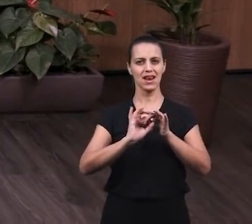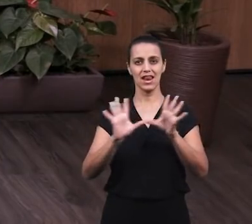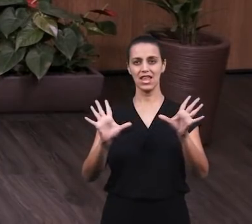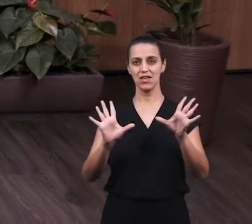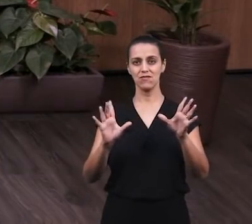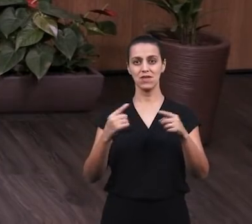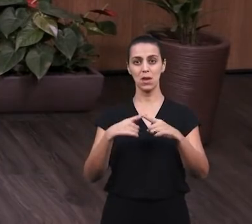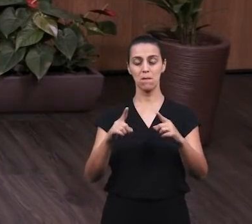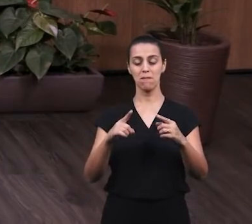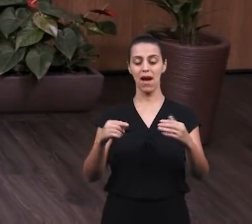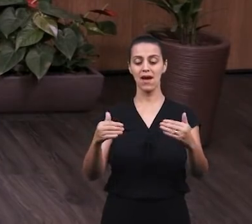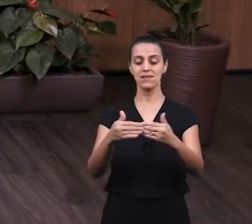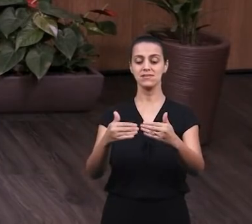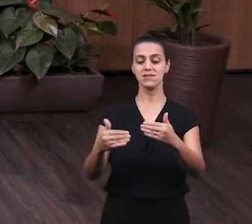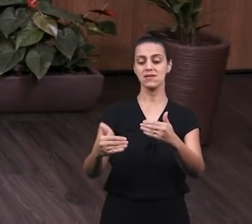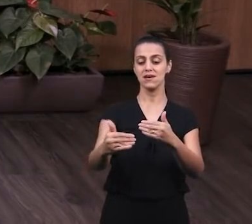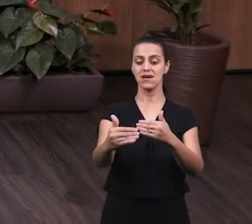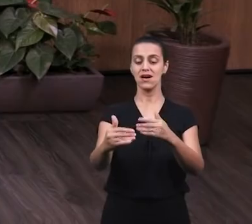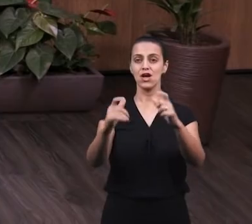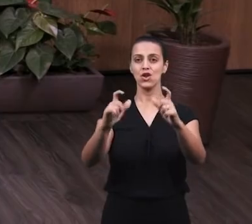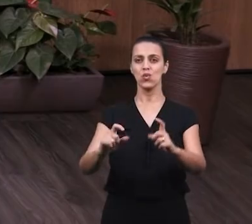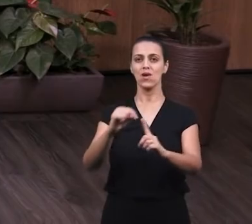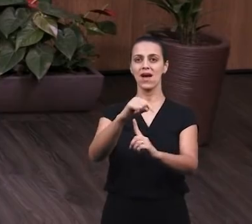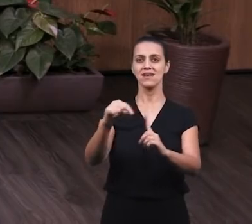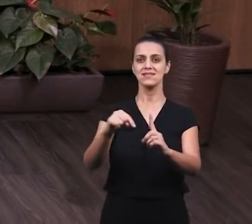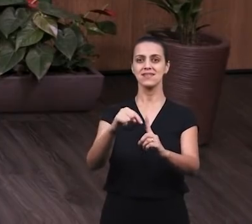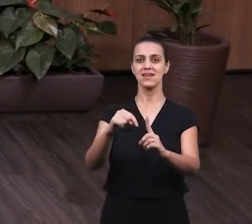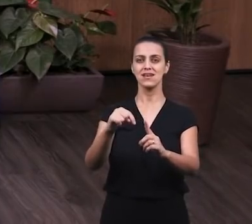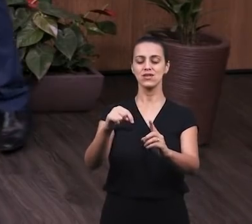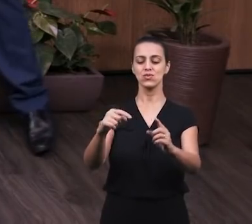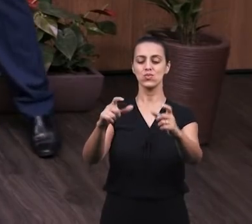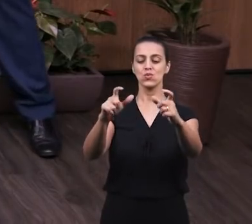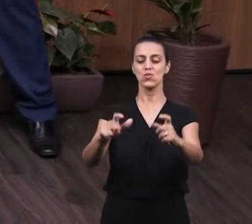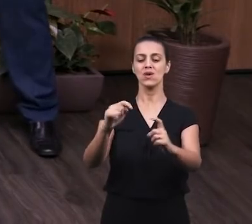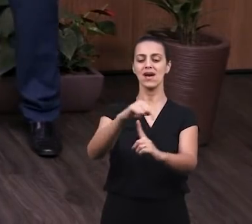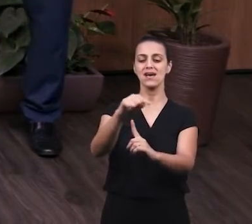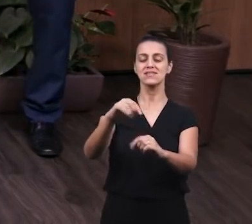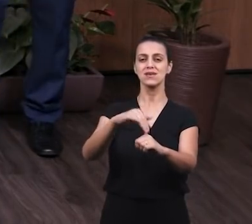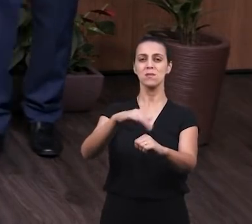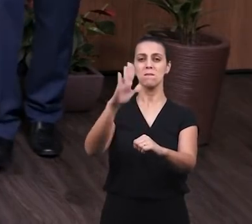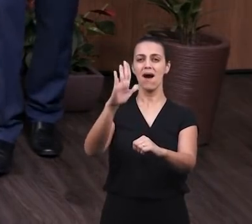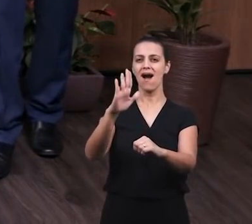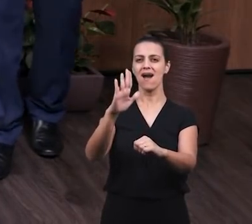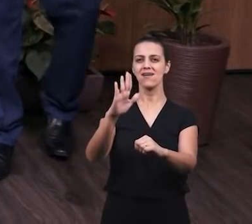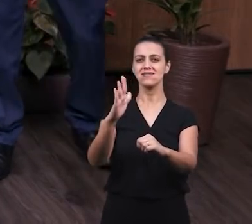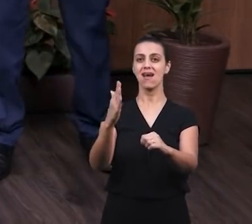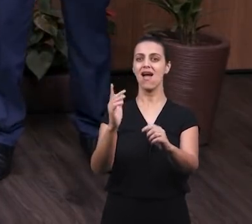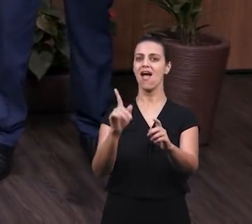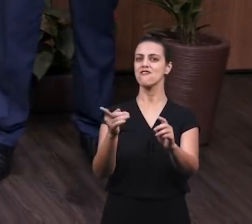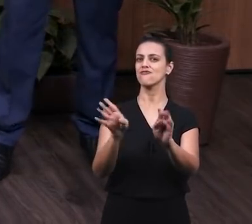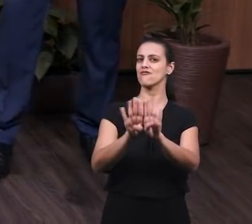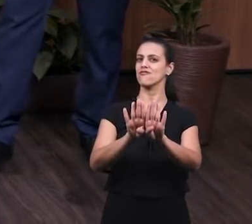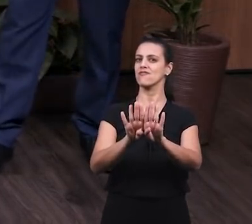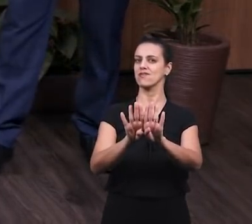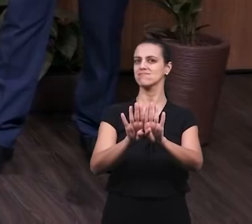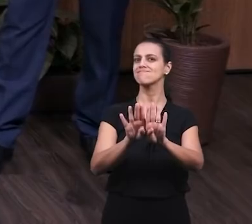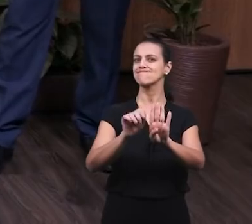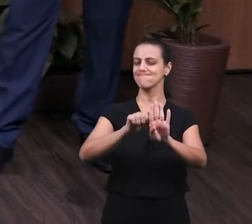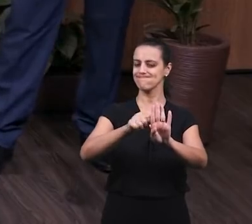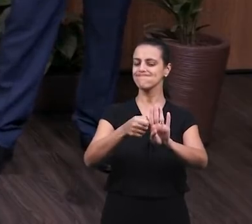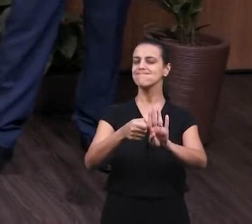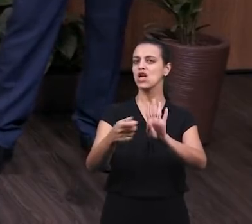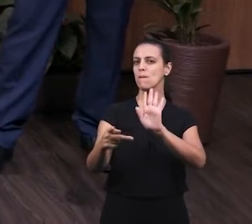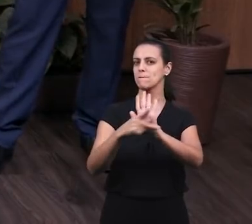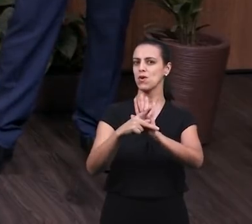lugar santo, no santo dos santos, a lavagem, tudo isso era restrito ao sacerdote.